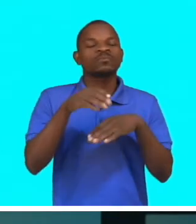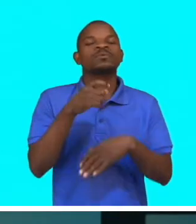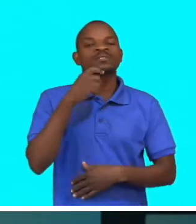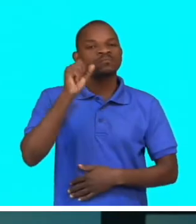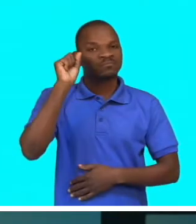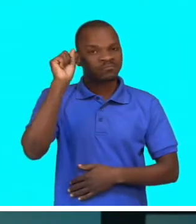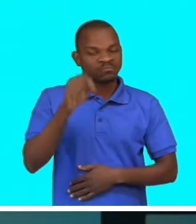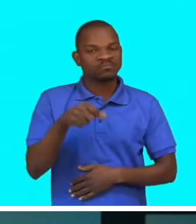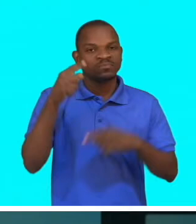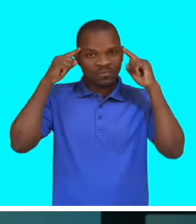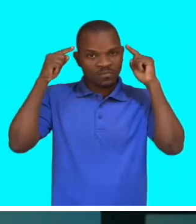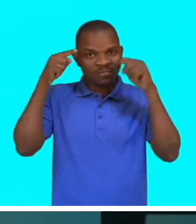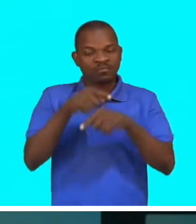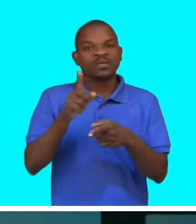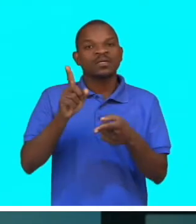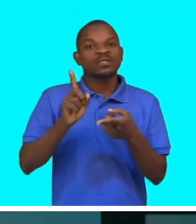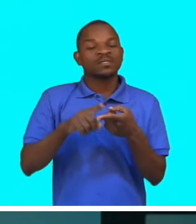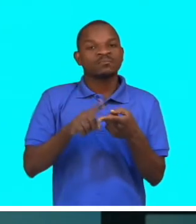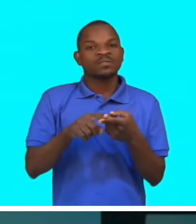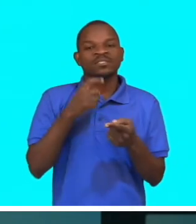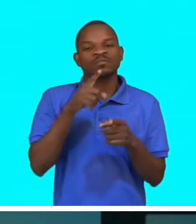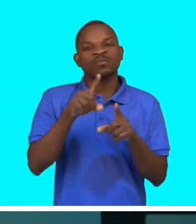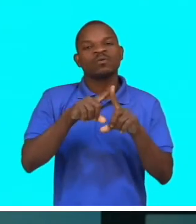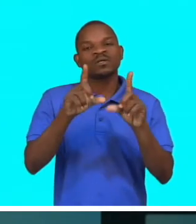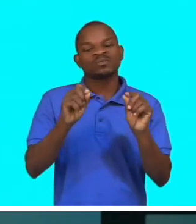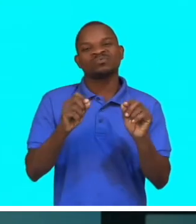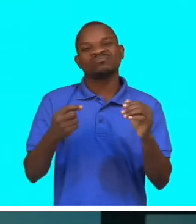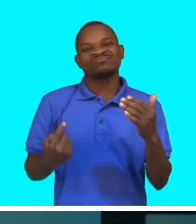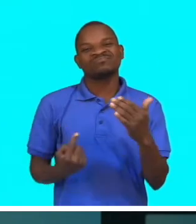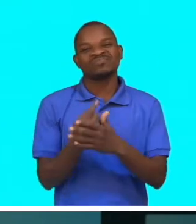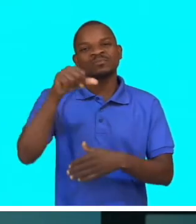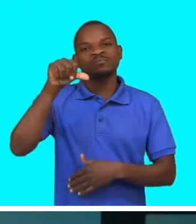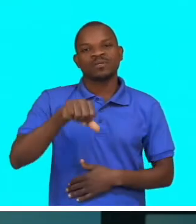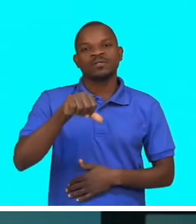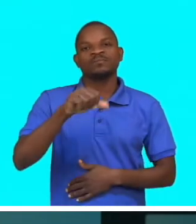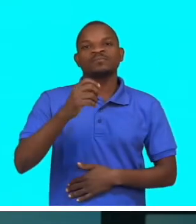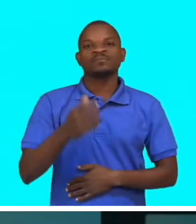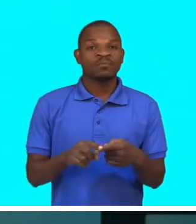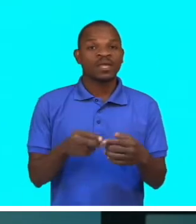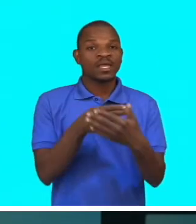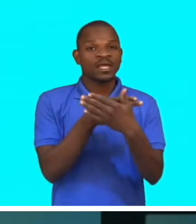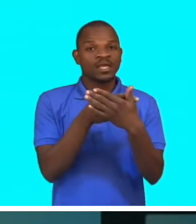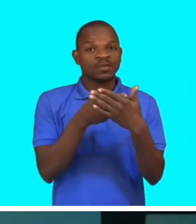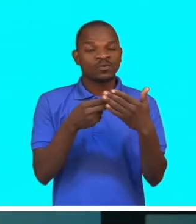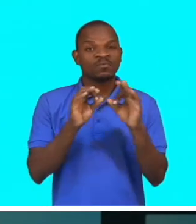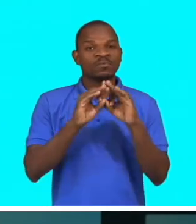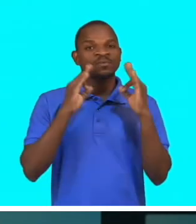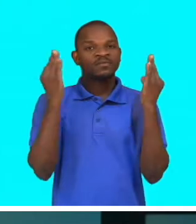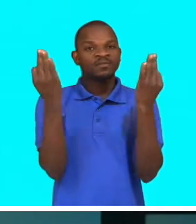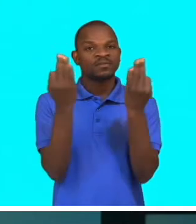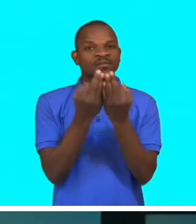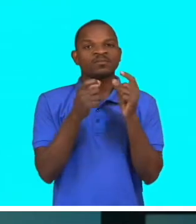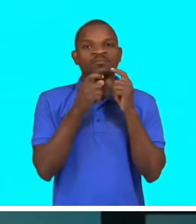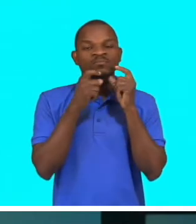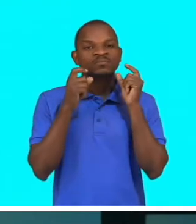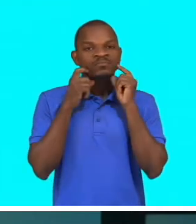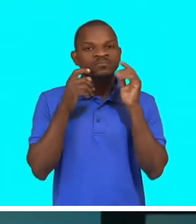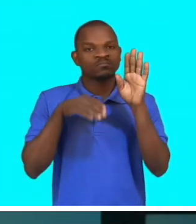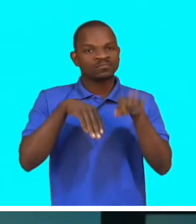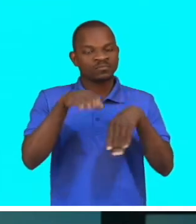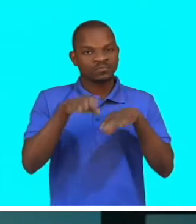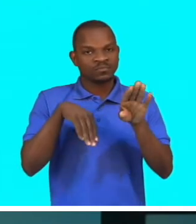de Futebol reconhece o erro e qualifica o do incidente grave. Em nome da direção da Federação